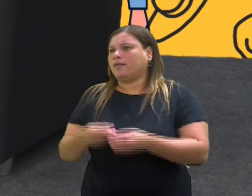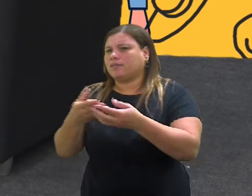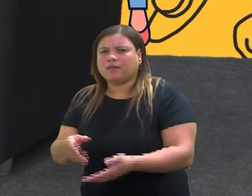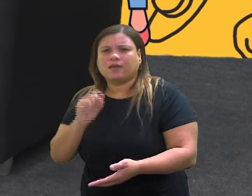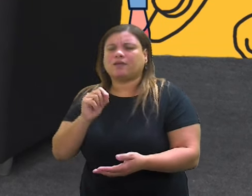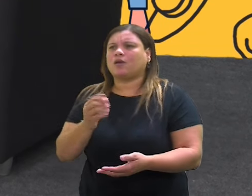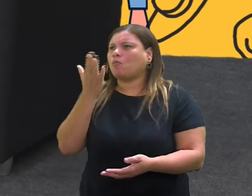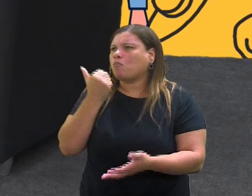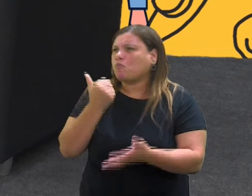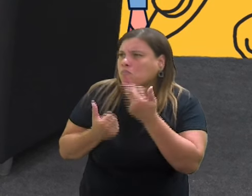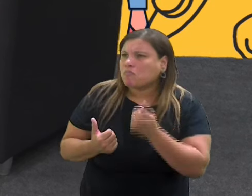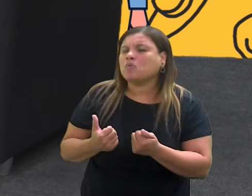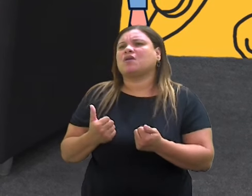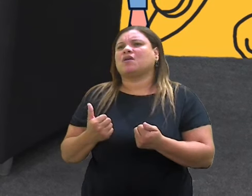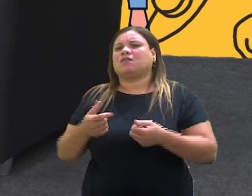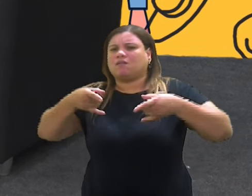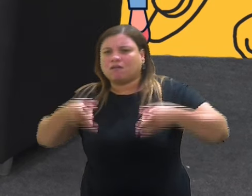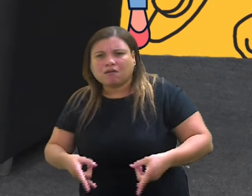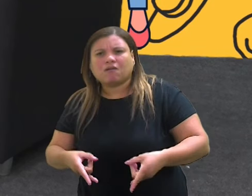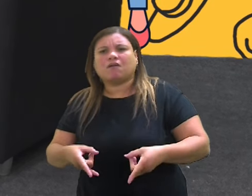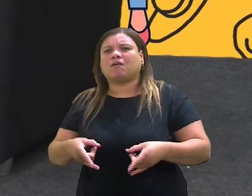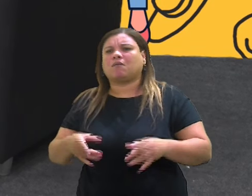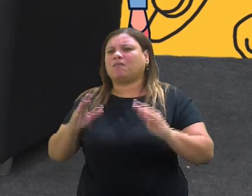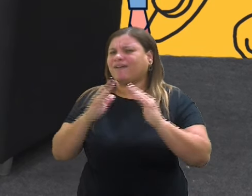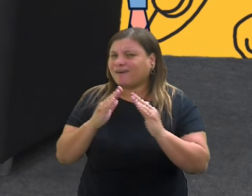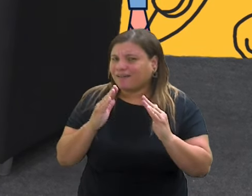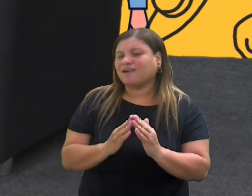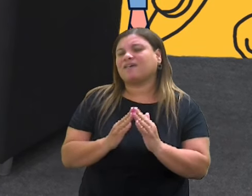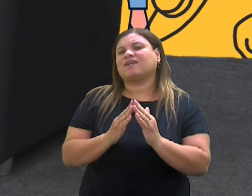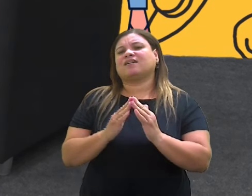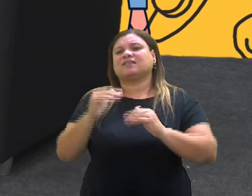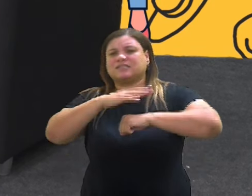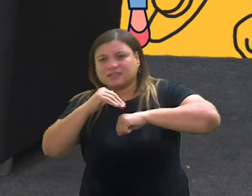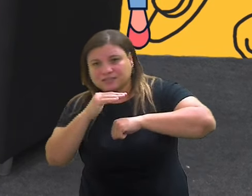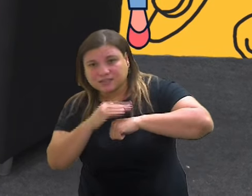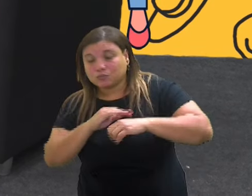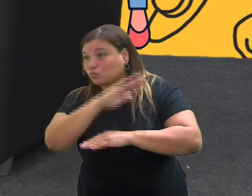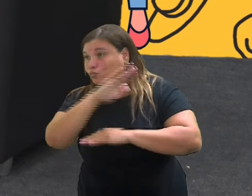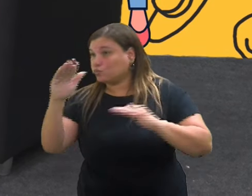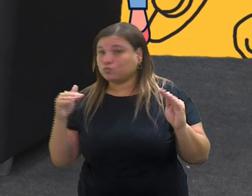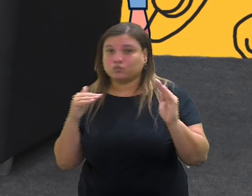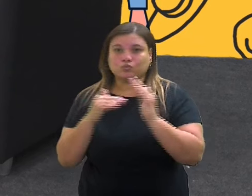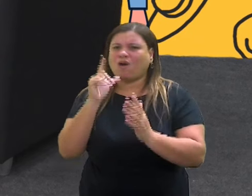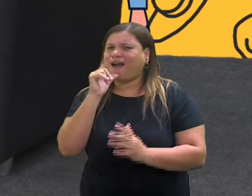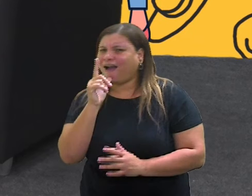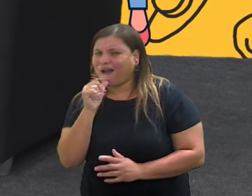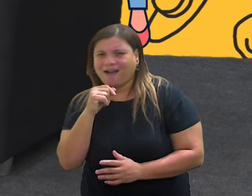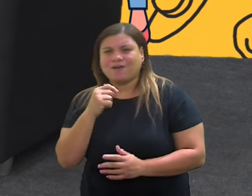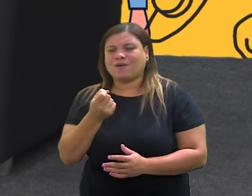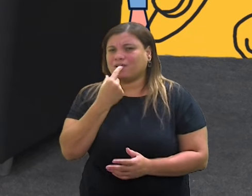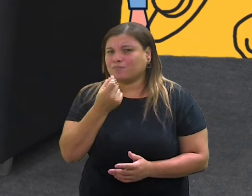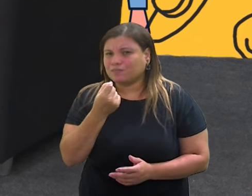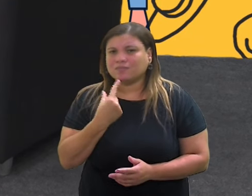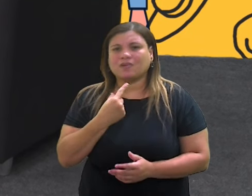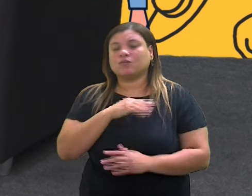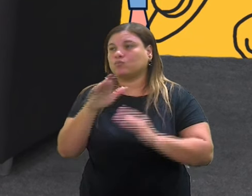comedouros, bebedouros, caminhas, tudo aquilo que o animal precisar tem que ser o dono dele a fazer. Então, quando for